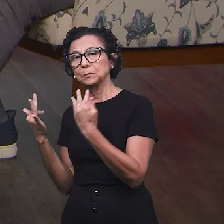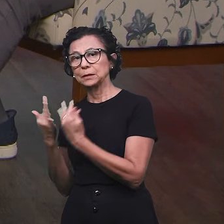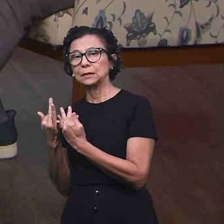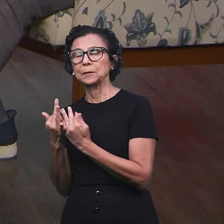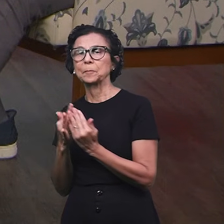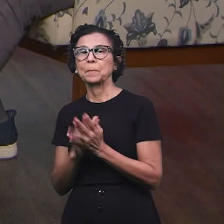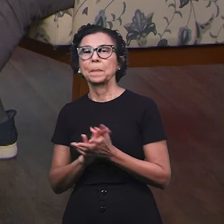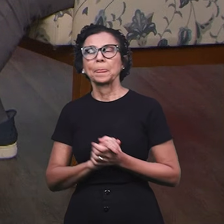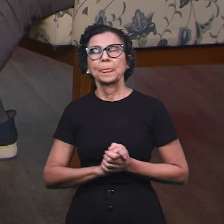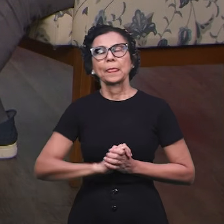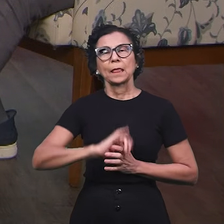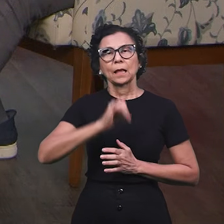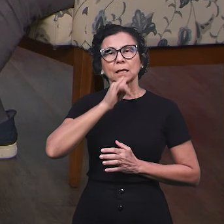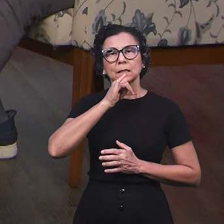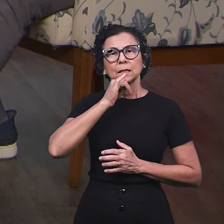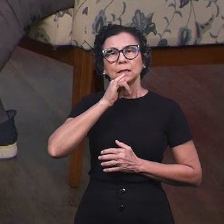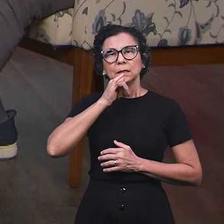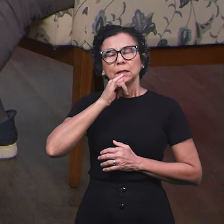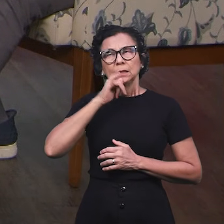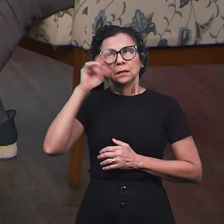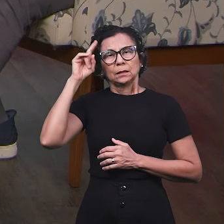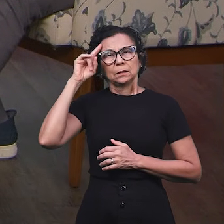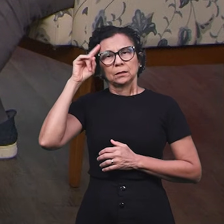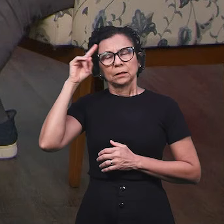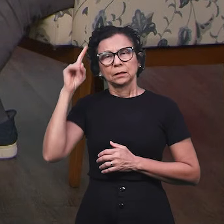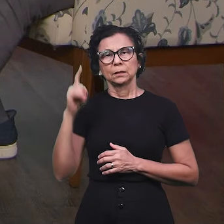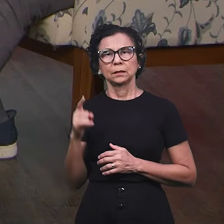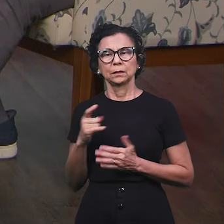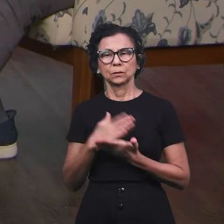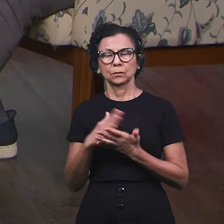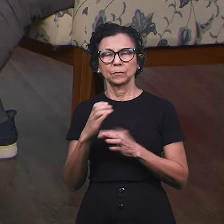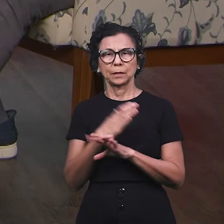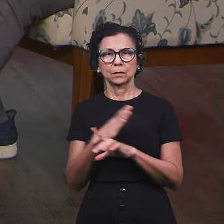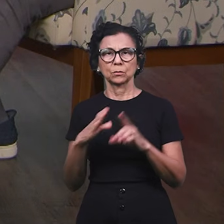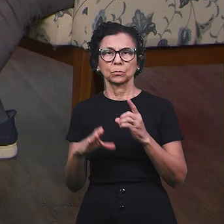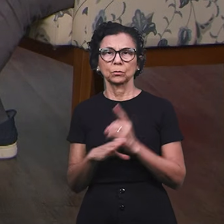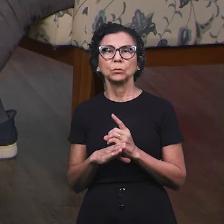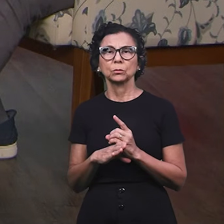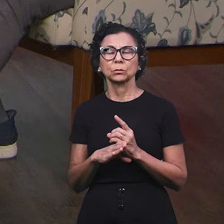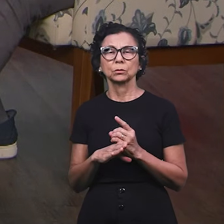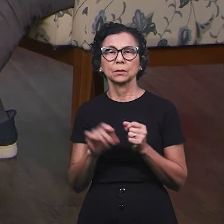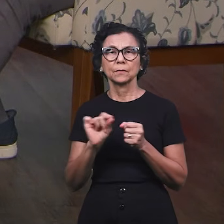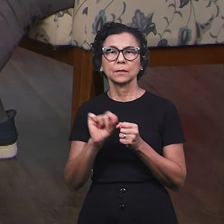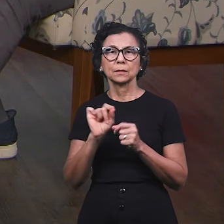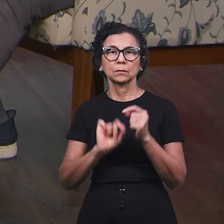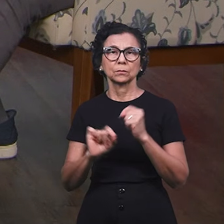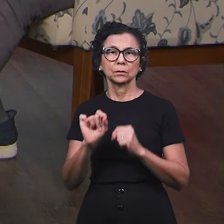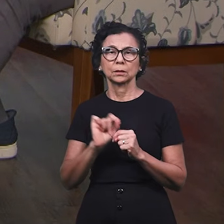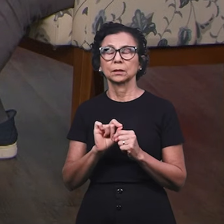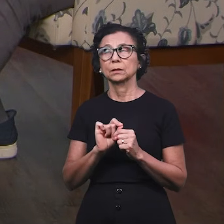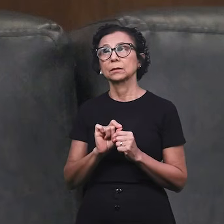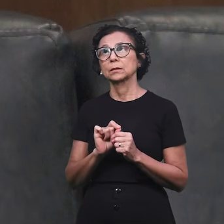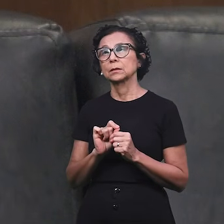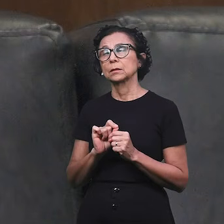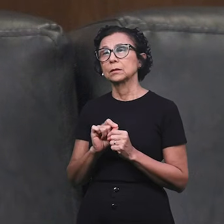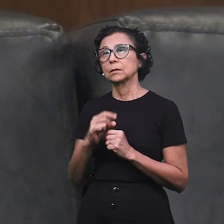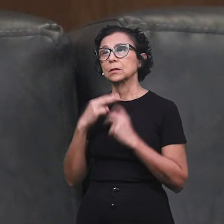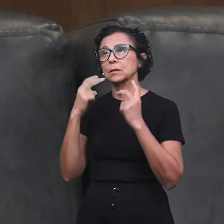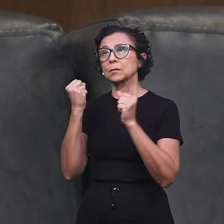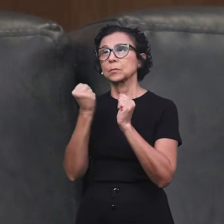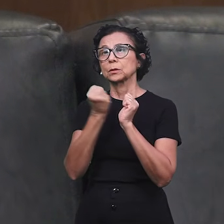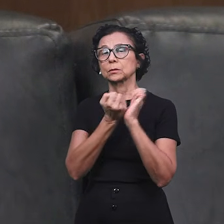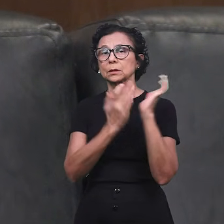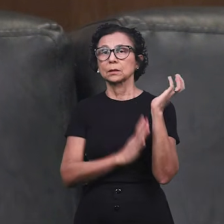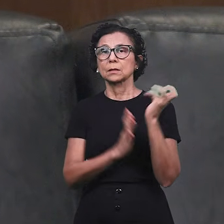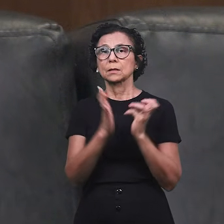família. Por exemplo, todos os dias quando nós iniciamos um culto na presença do Senhor, nós pedimos o perdão de Deus, pelo poder